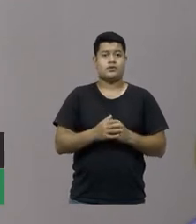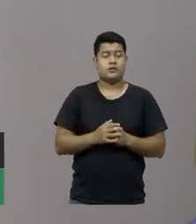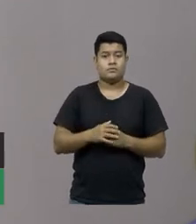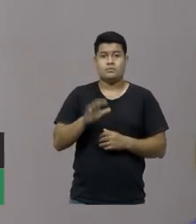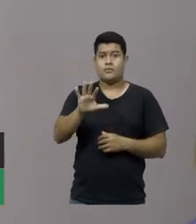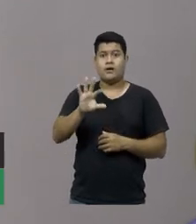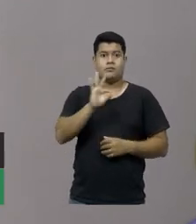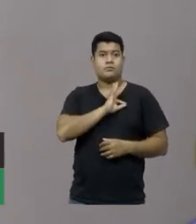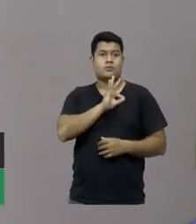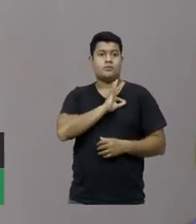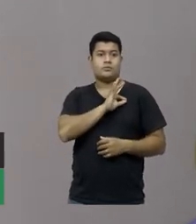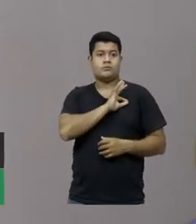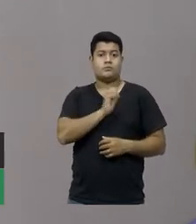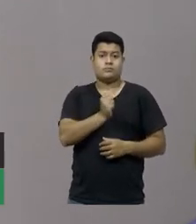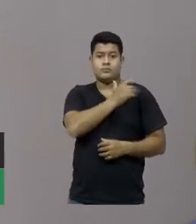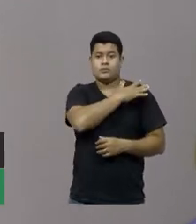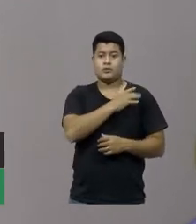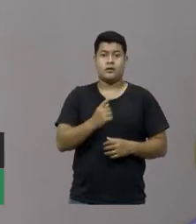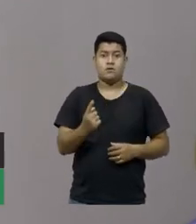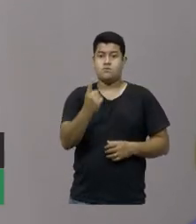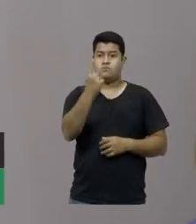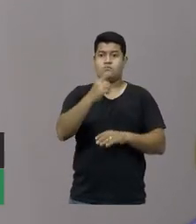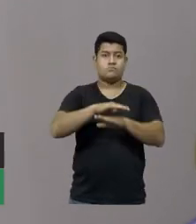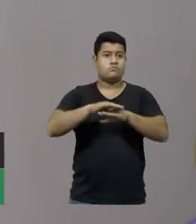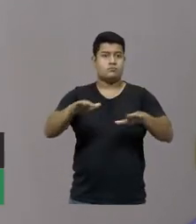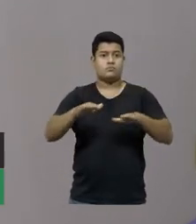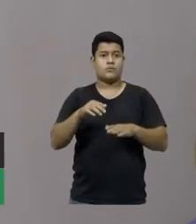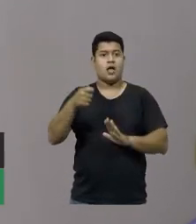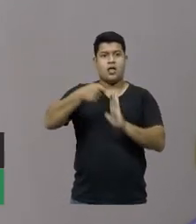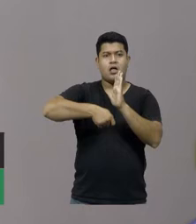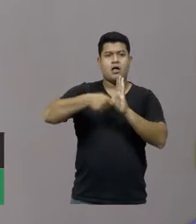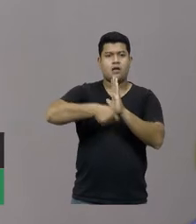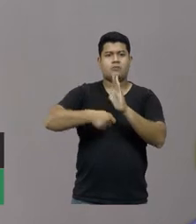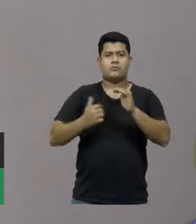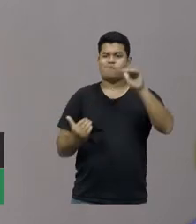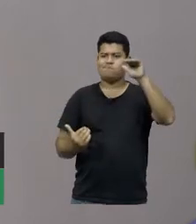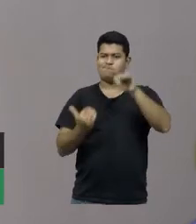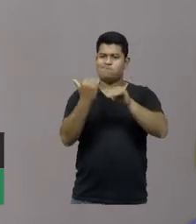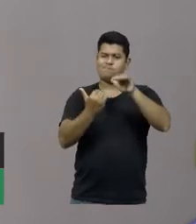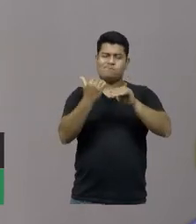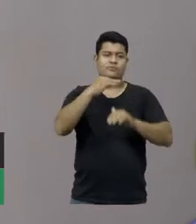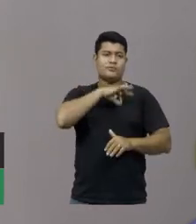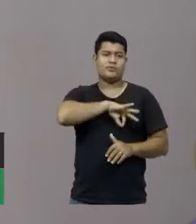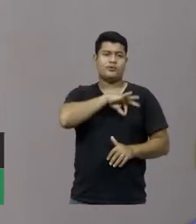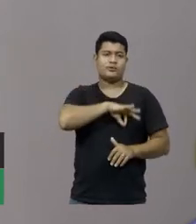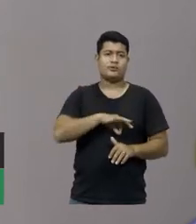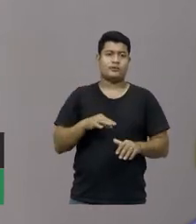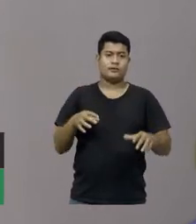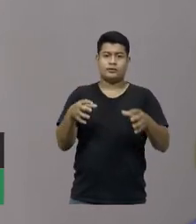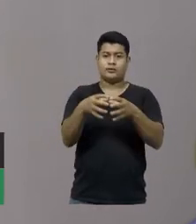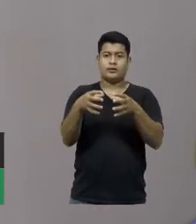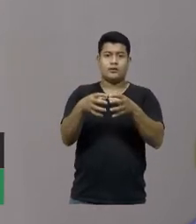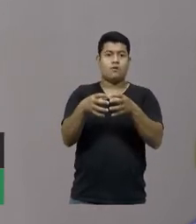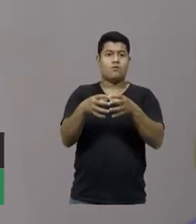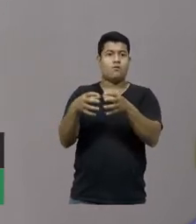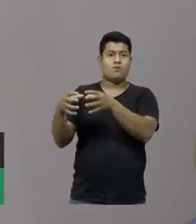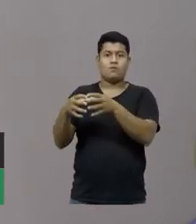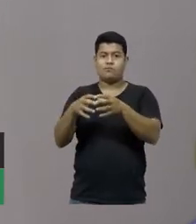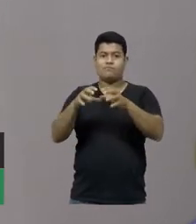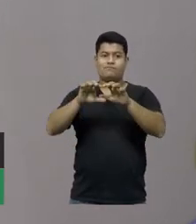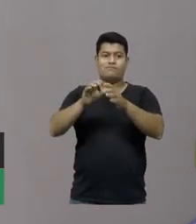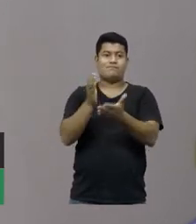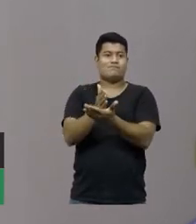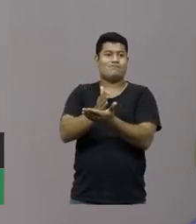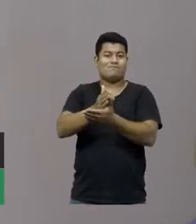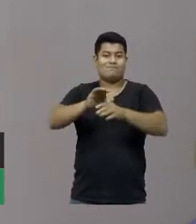só. Mas na hora de lutar por aproximação de salário, as categorias se dividiram.